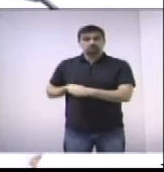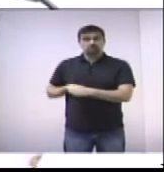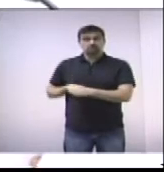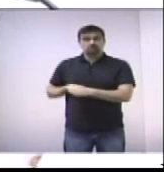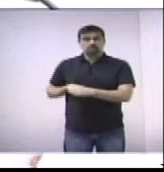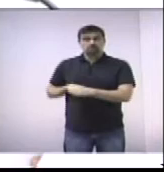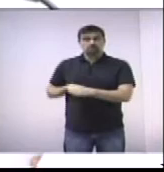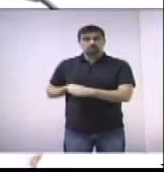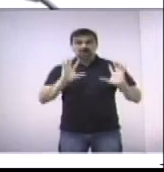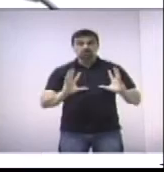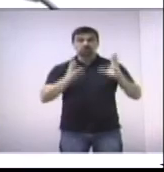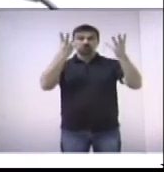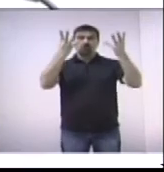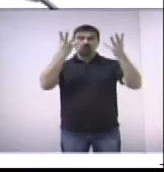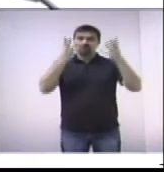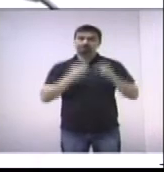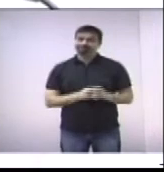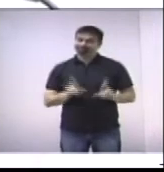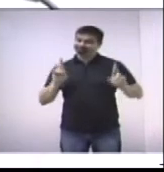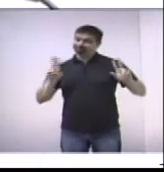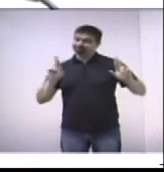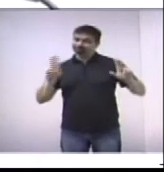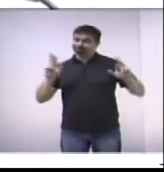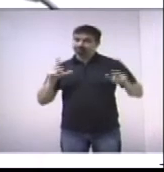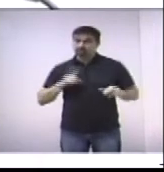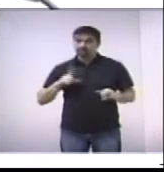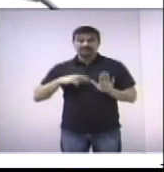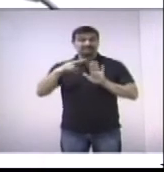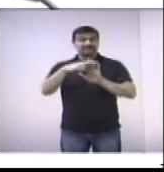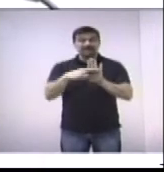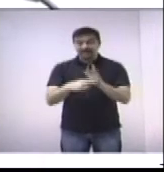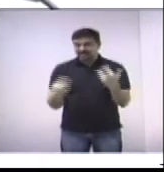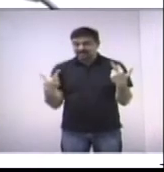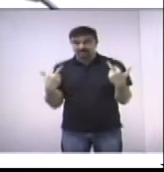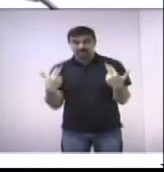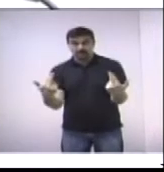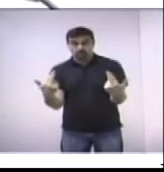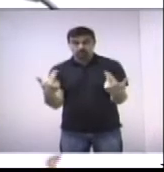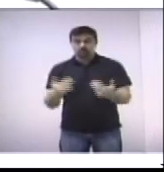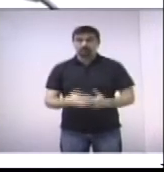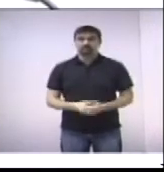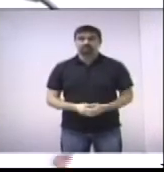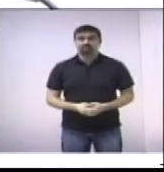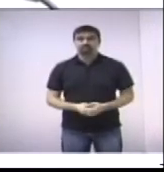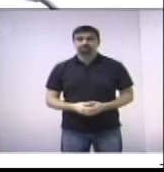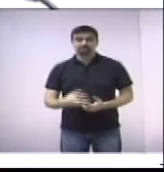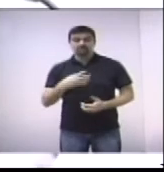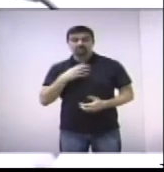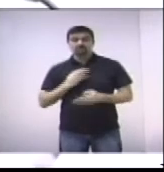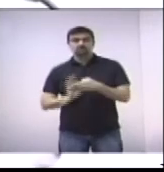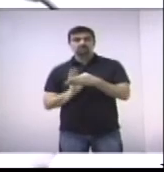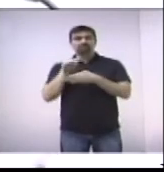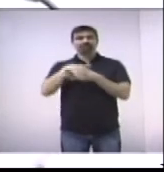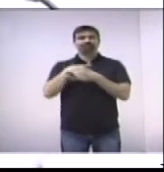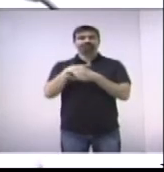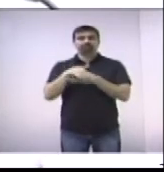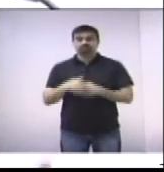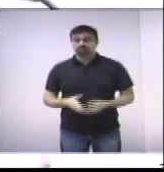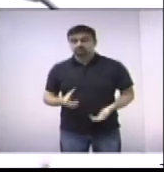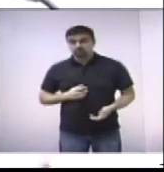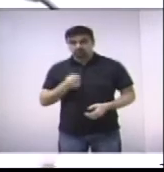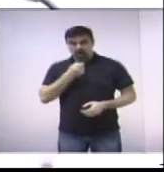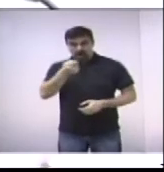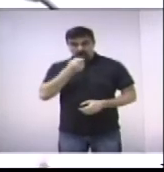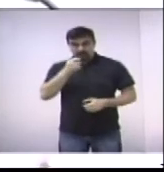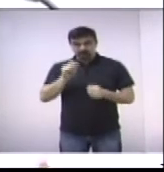são basicamente as mesmas impostas no regulamento tradicional desfile propriamente dito. 32. A entrevista